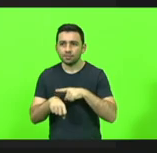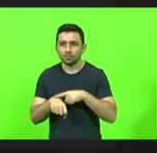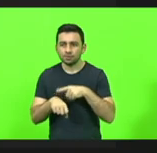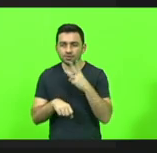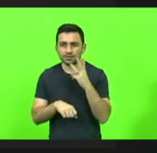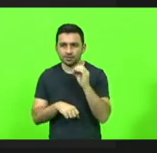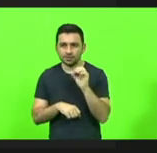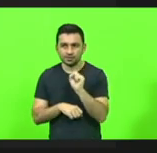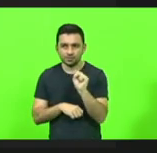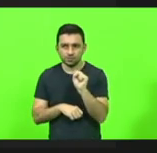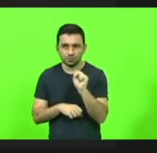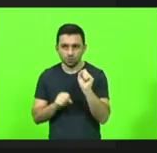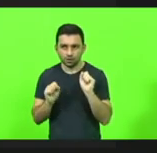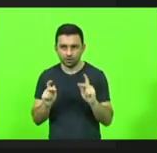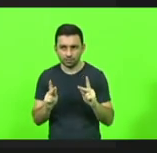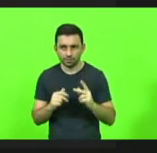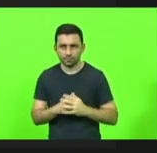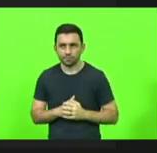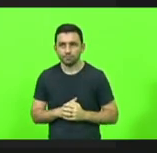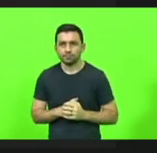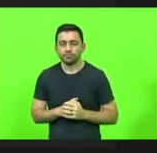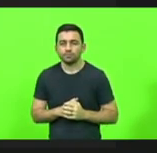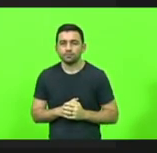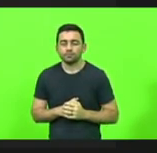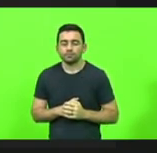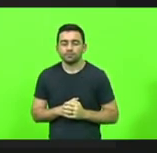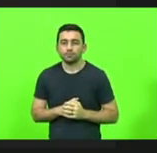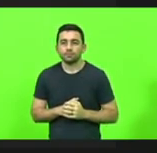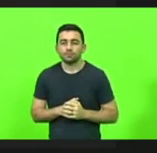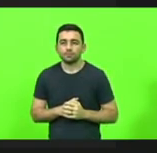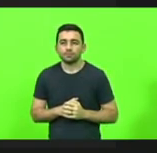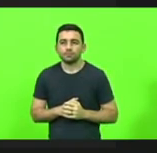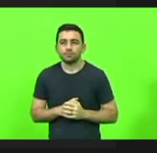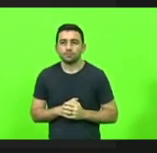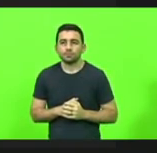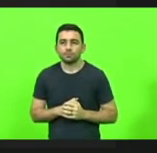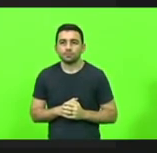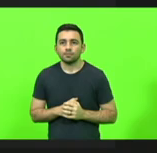concluir o seu pensamento. Para o bem da pessoa com deficiência.